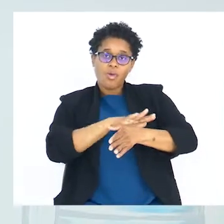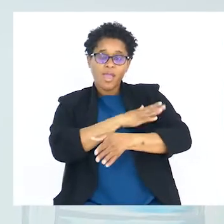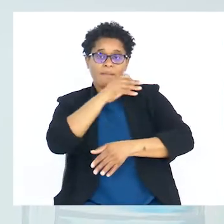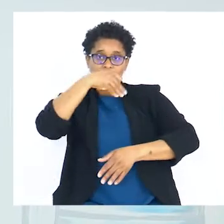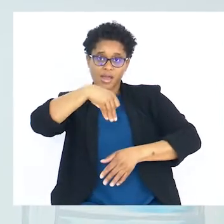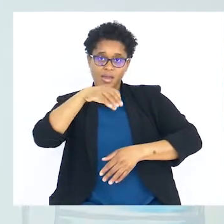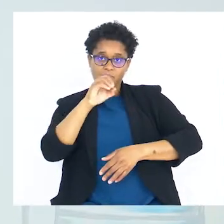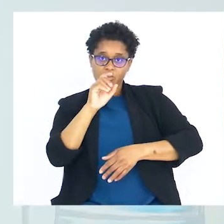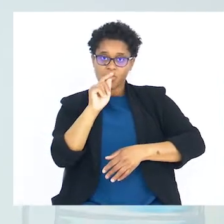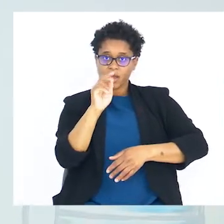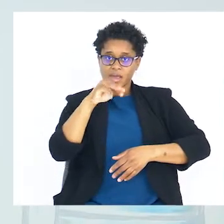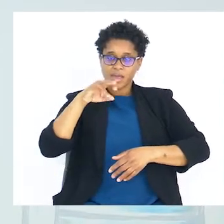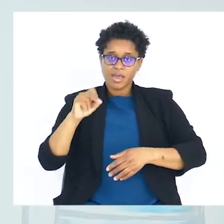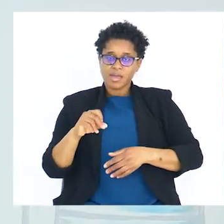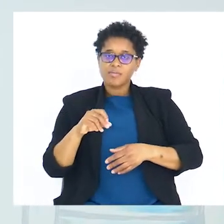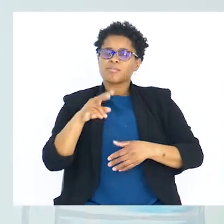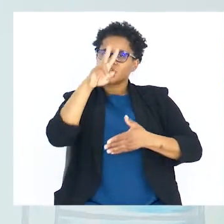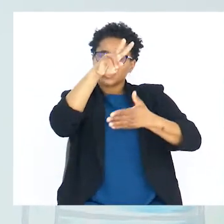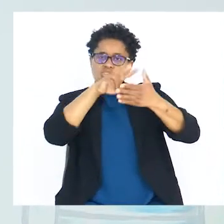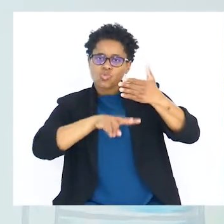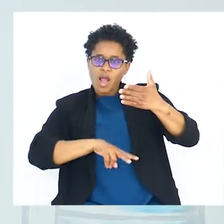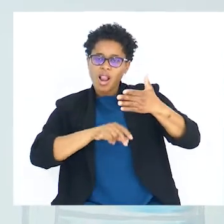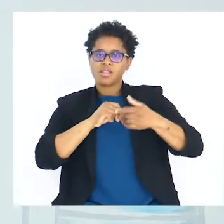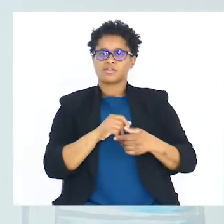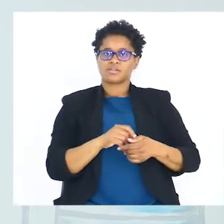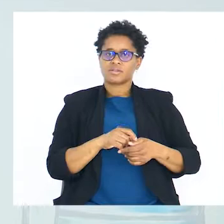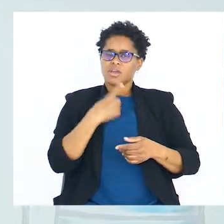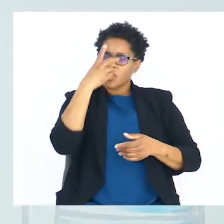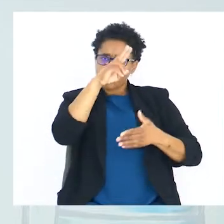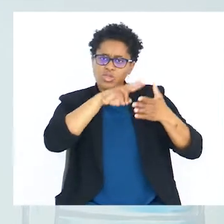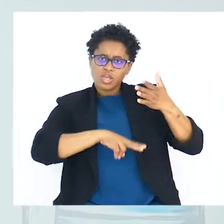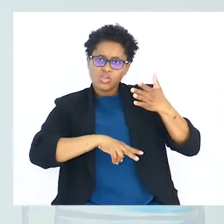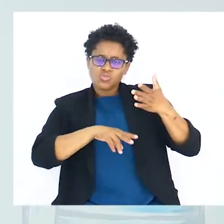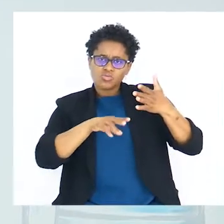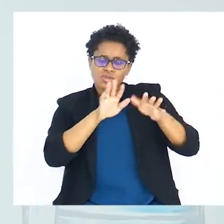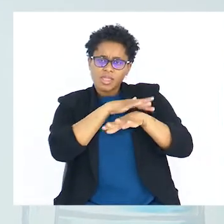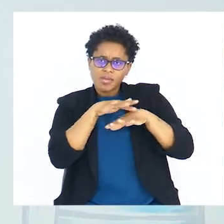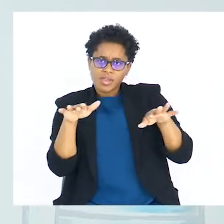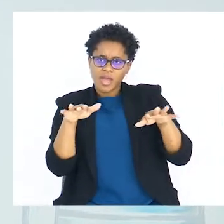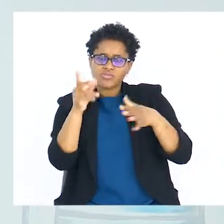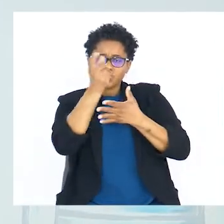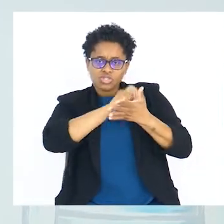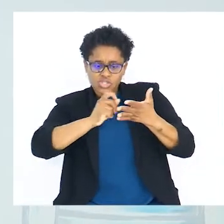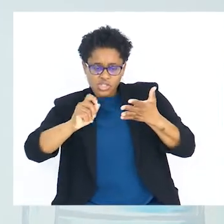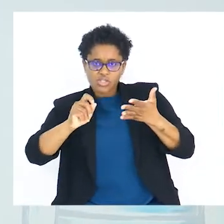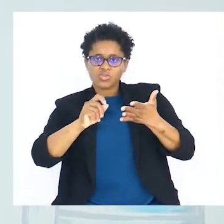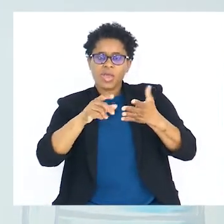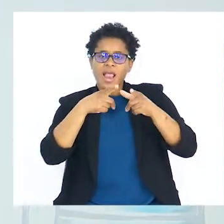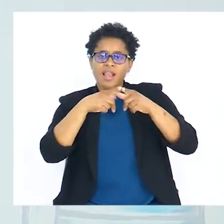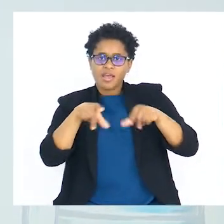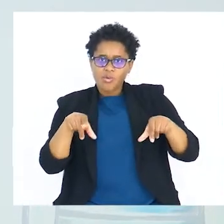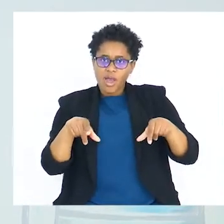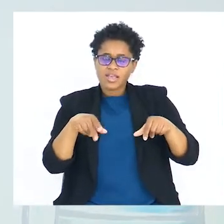Poema é um gênero textual. É um texto pronto, escrito